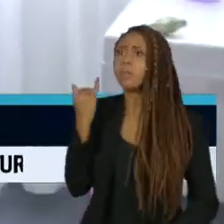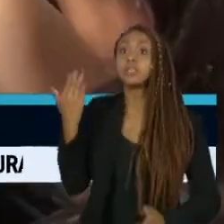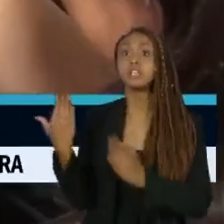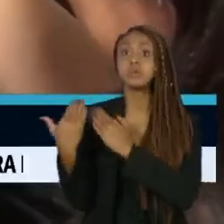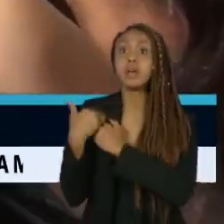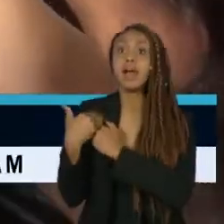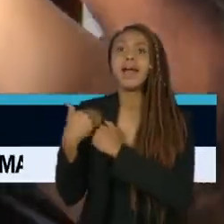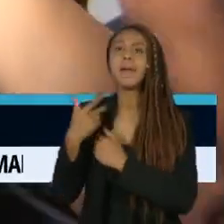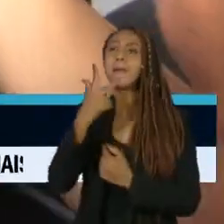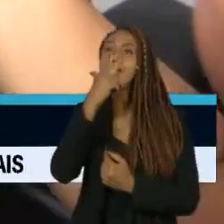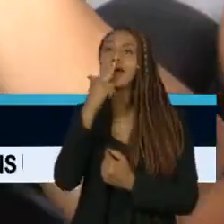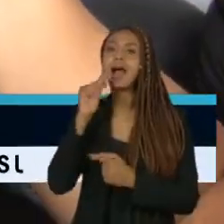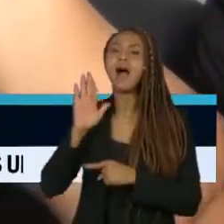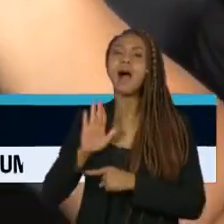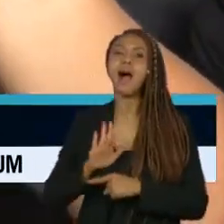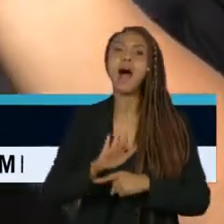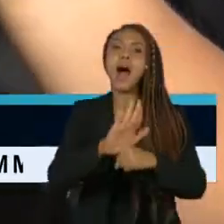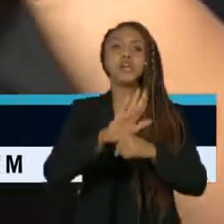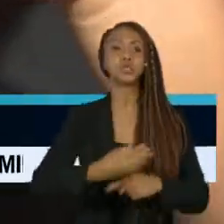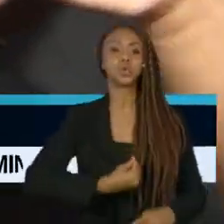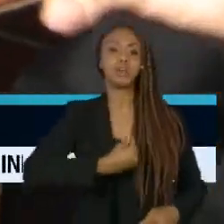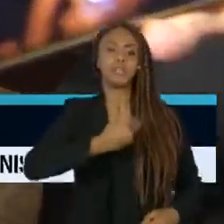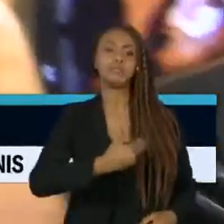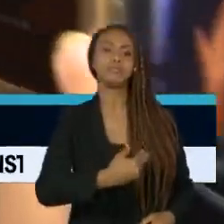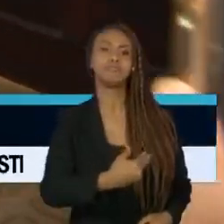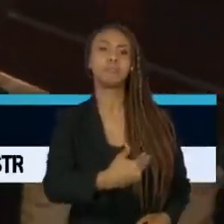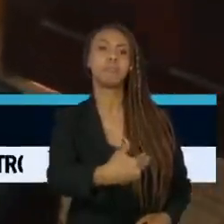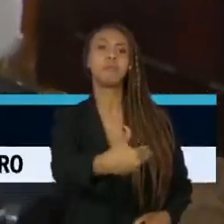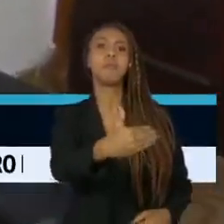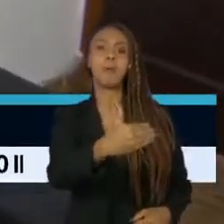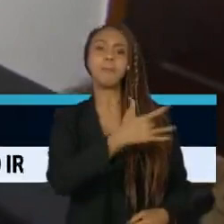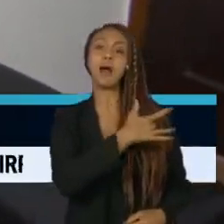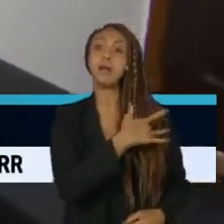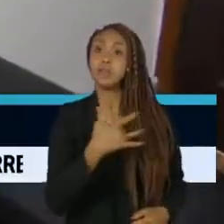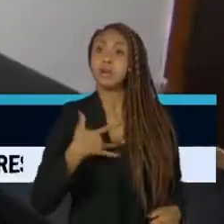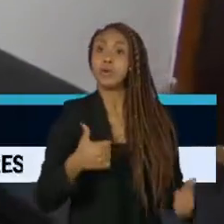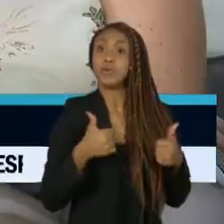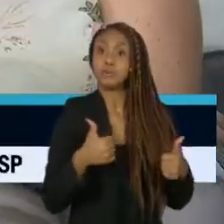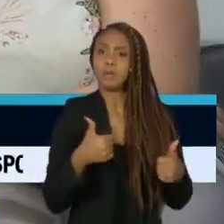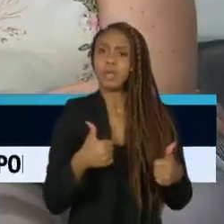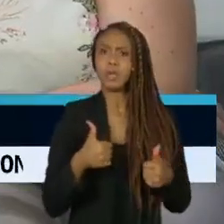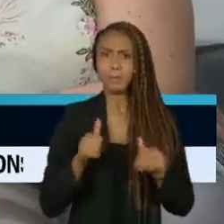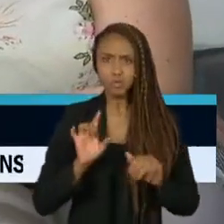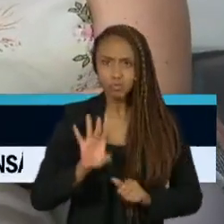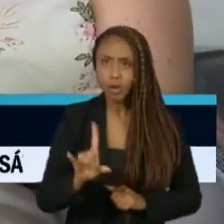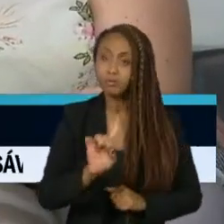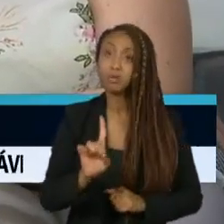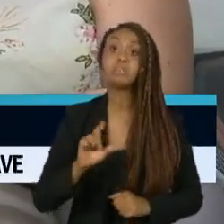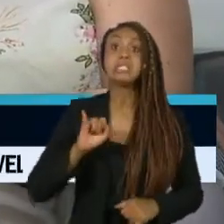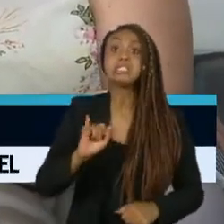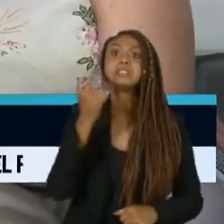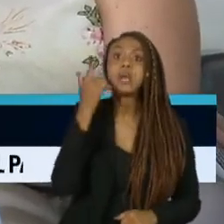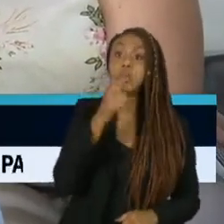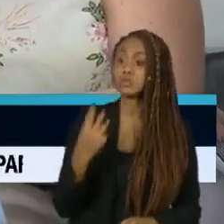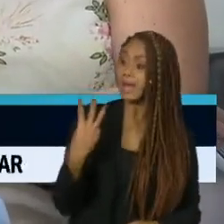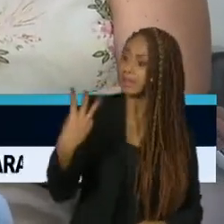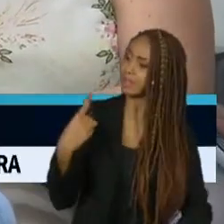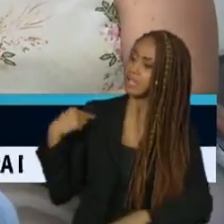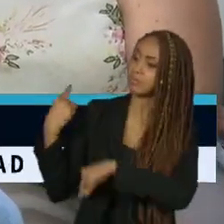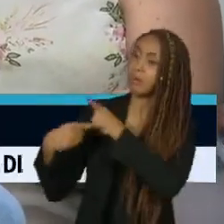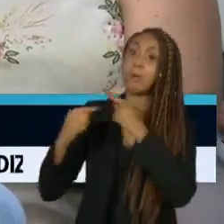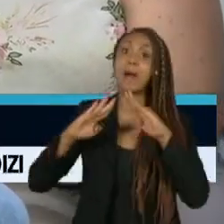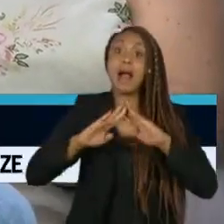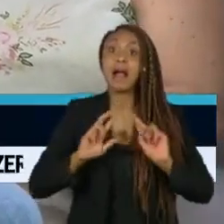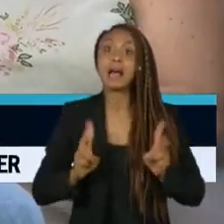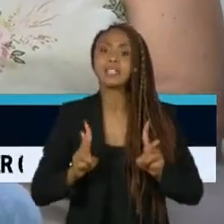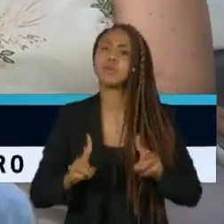uma vida mais longa e saudável, favorecendo a longevidade. E não para por aí. Reunir 3 gerações em uma casa é